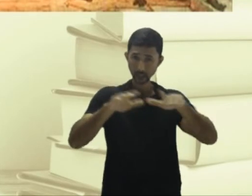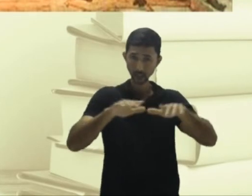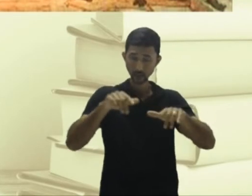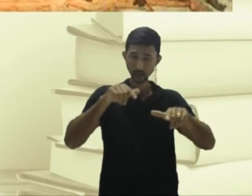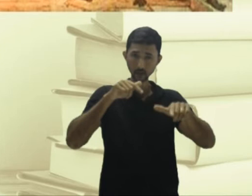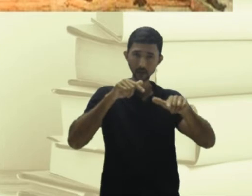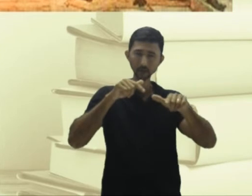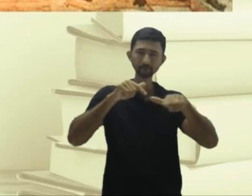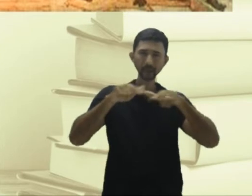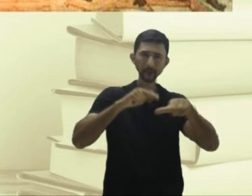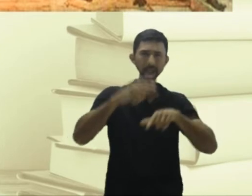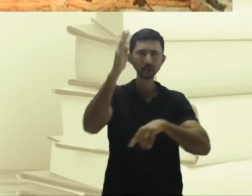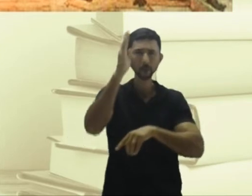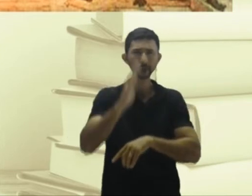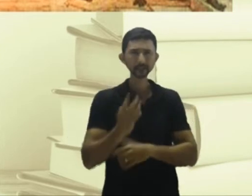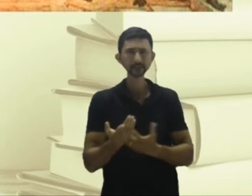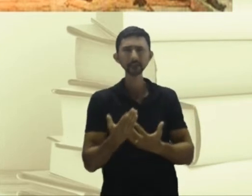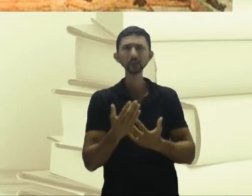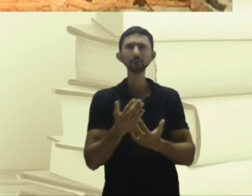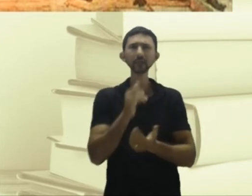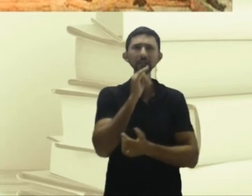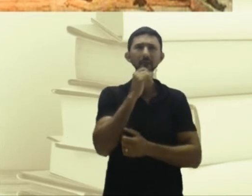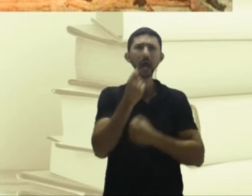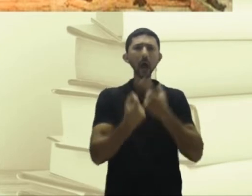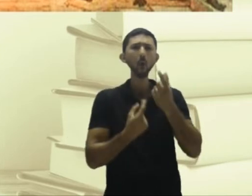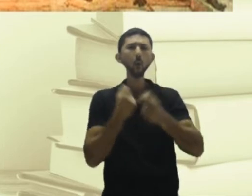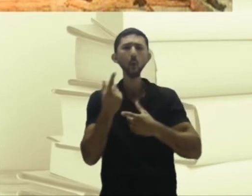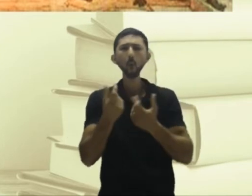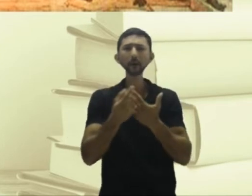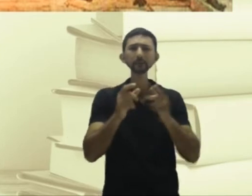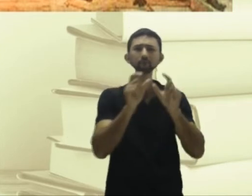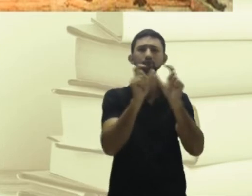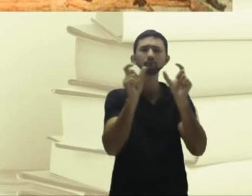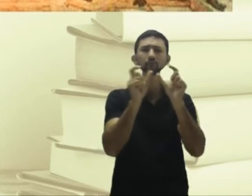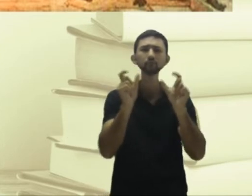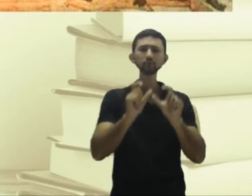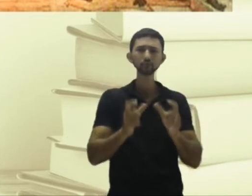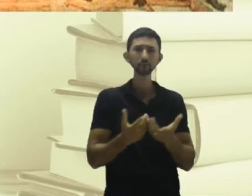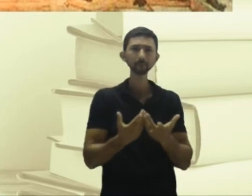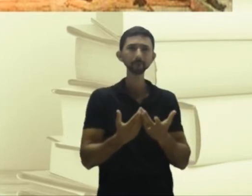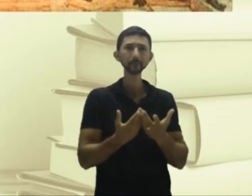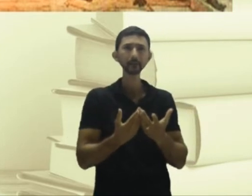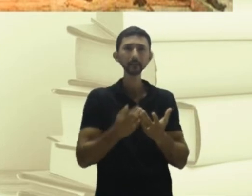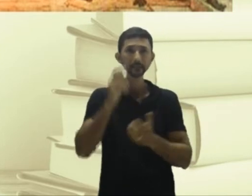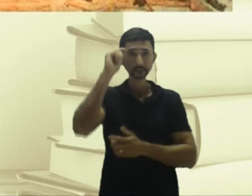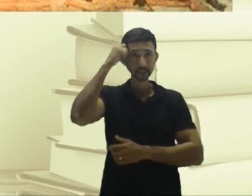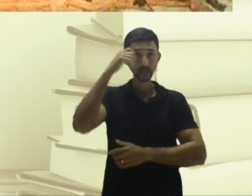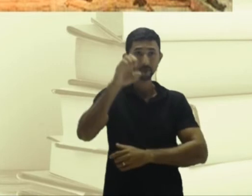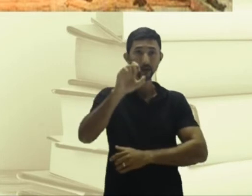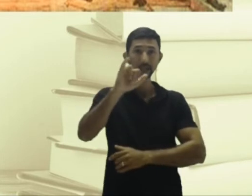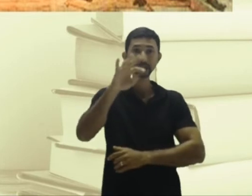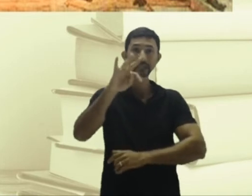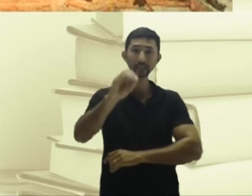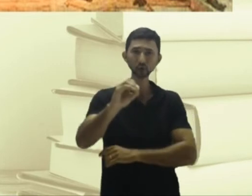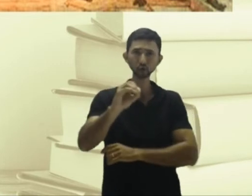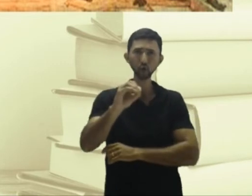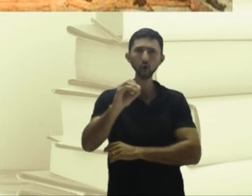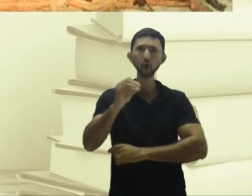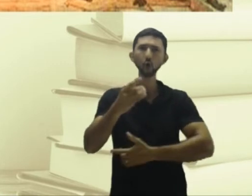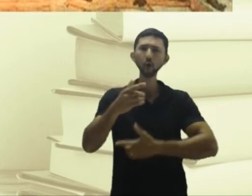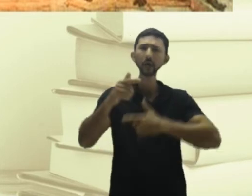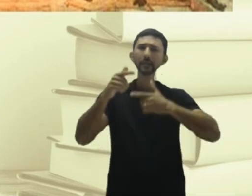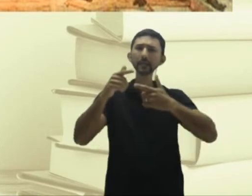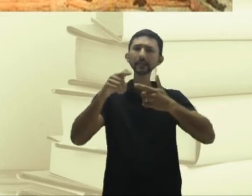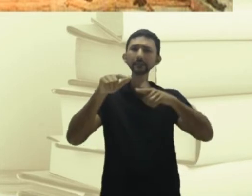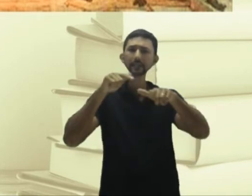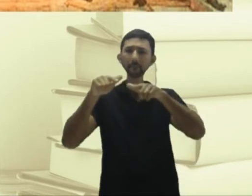nesse período, a gente tinha algumas denominações. Nós tínhamos os escravos do eito, que eram os escravos que